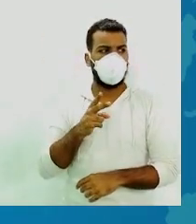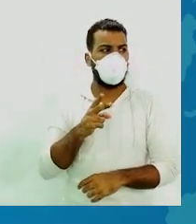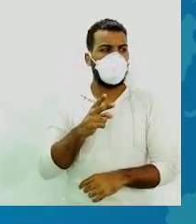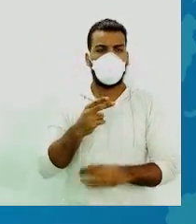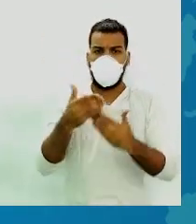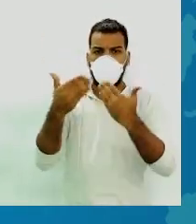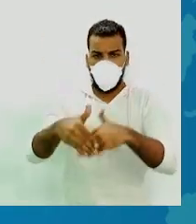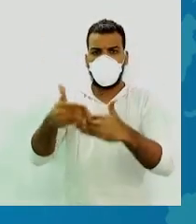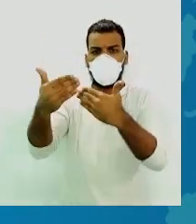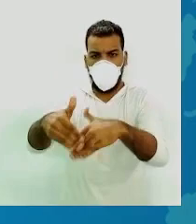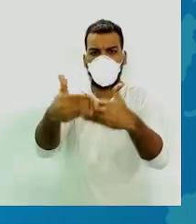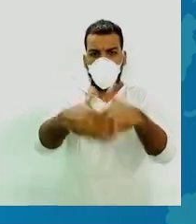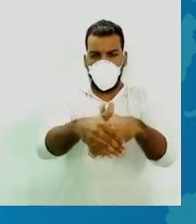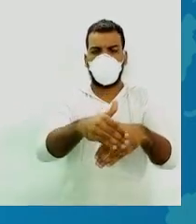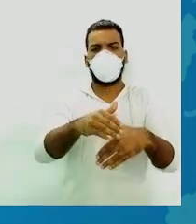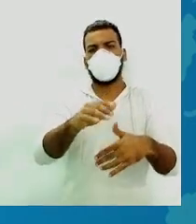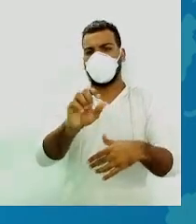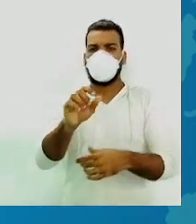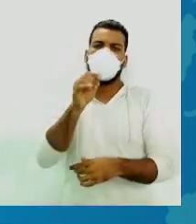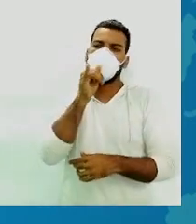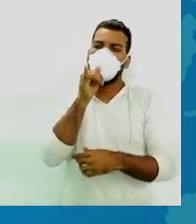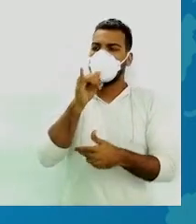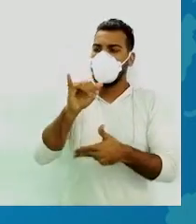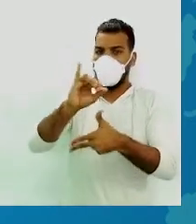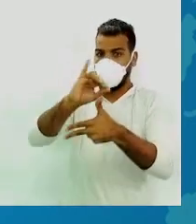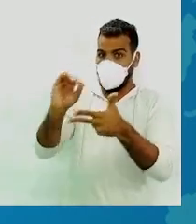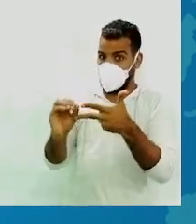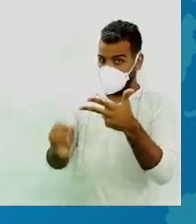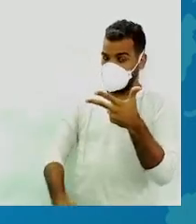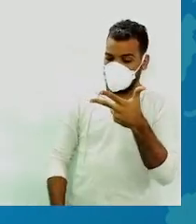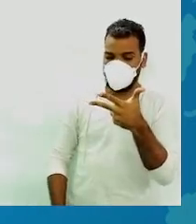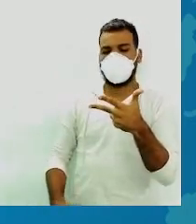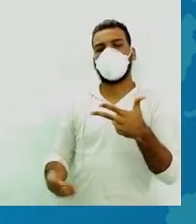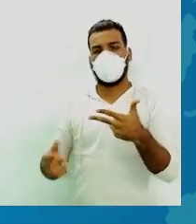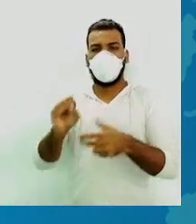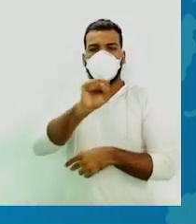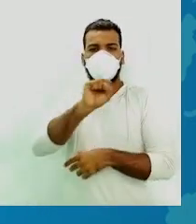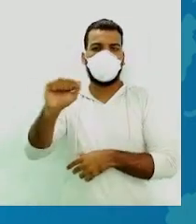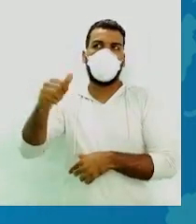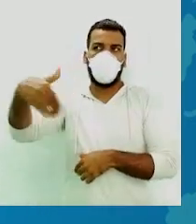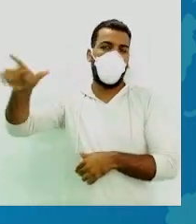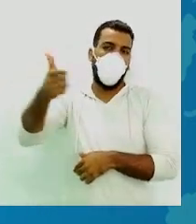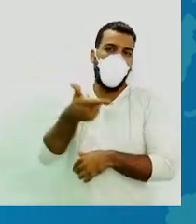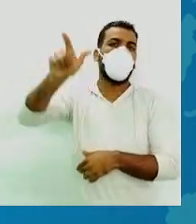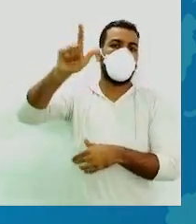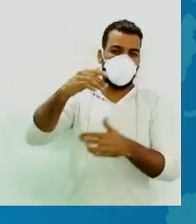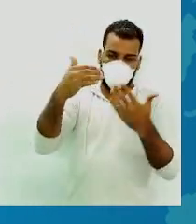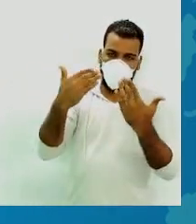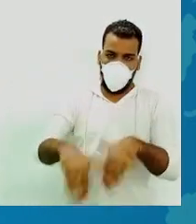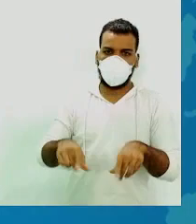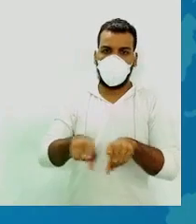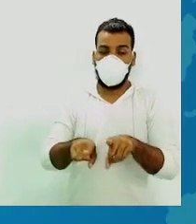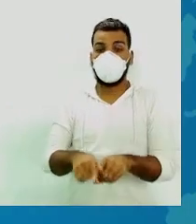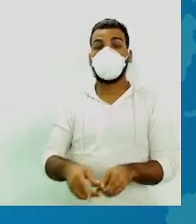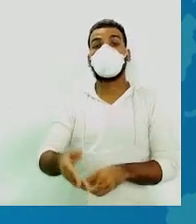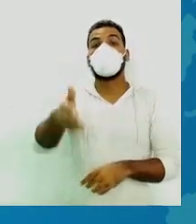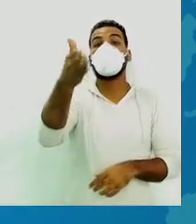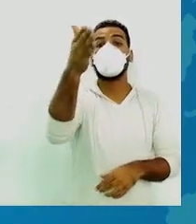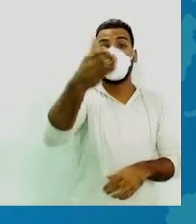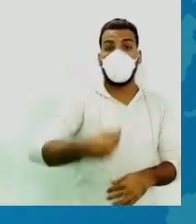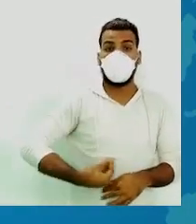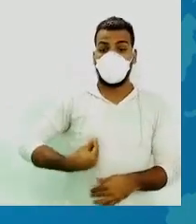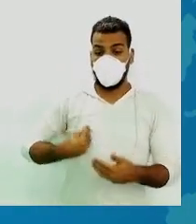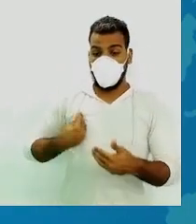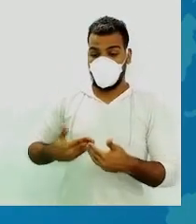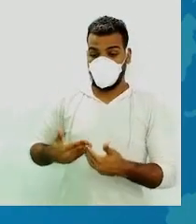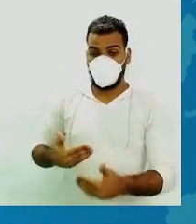às provas que nós sempre temos, como o Enem e tantas outras. E é importante também para a sua vida, o